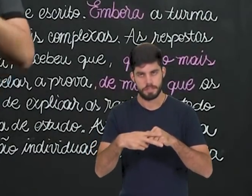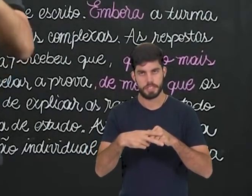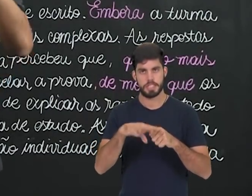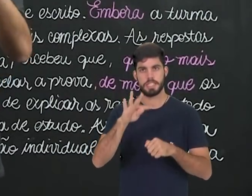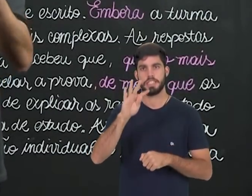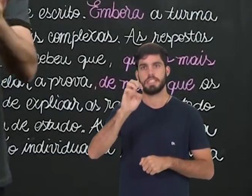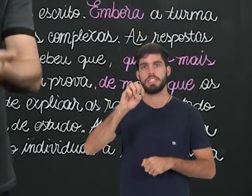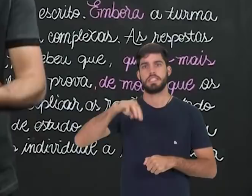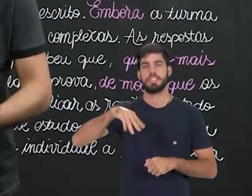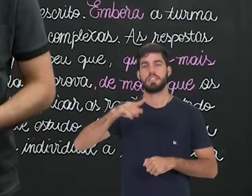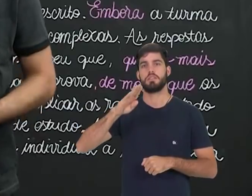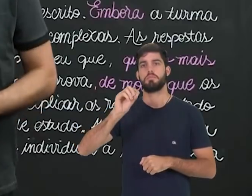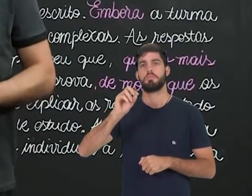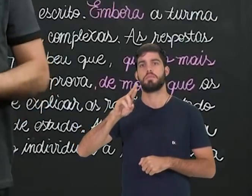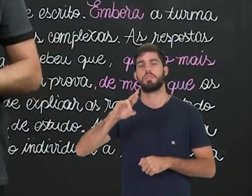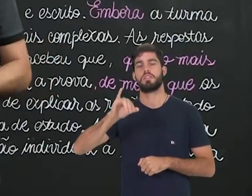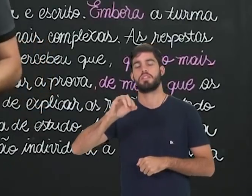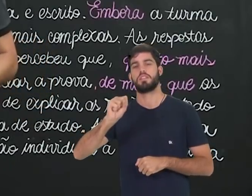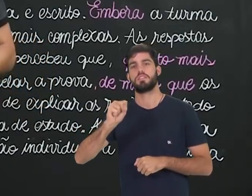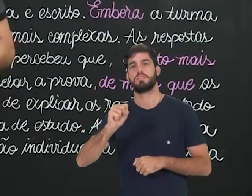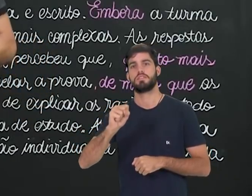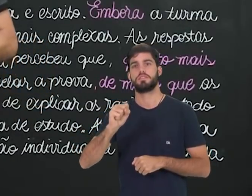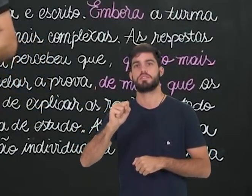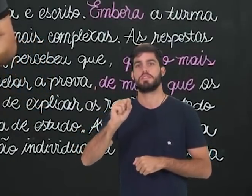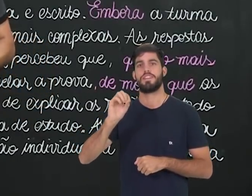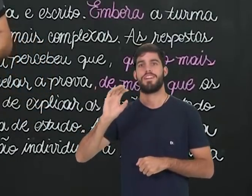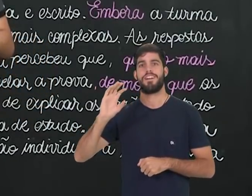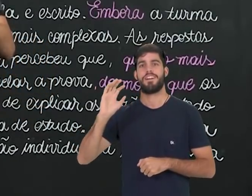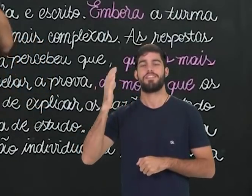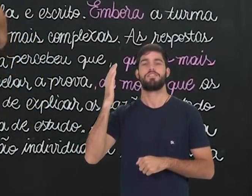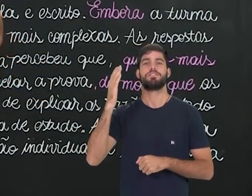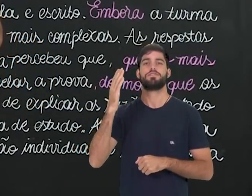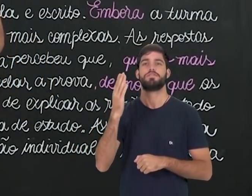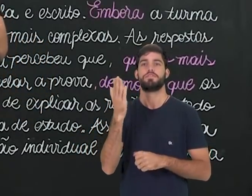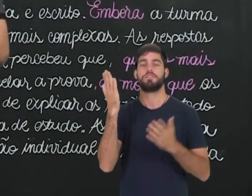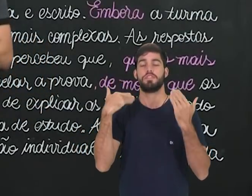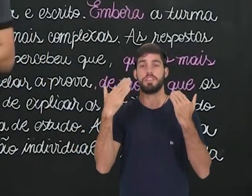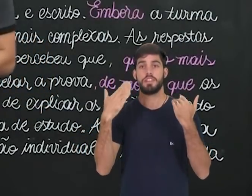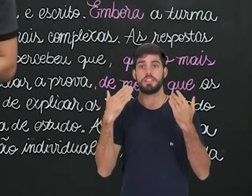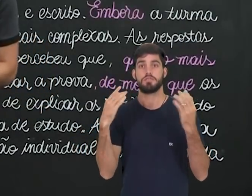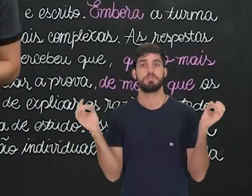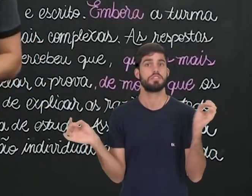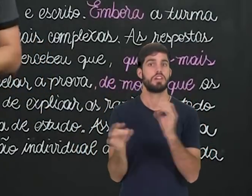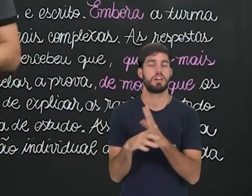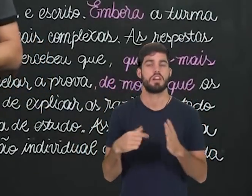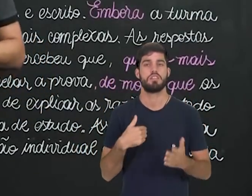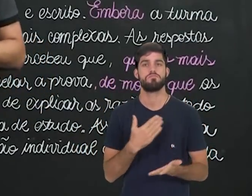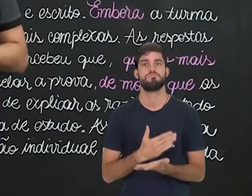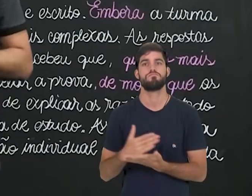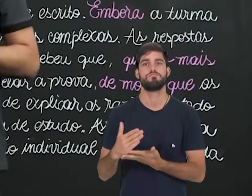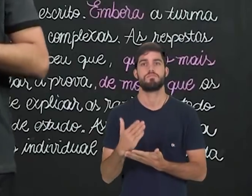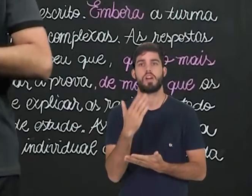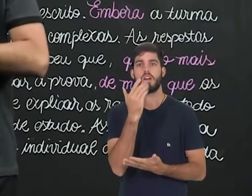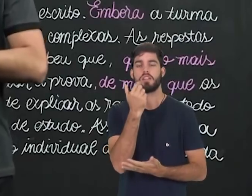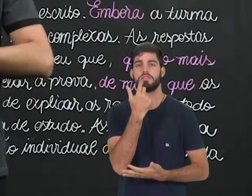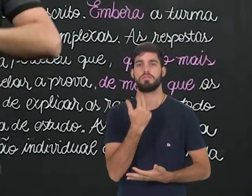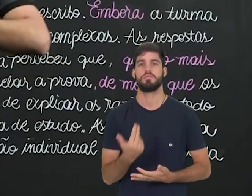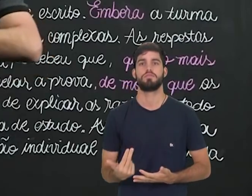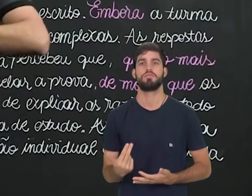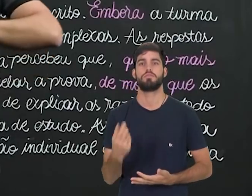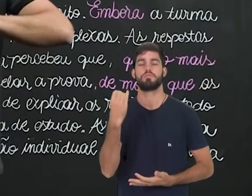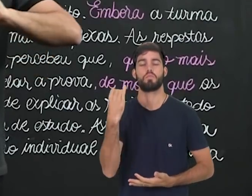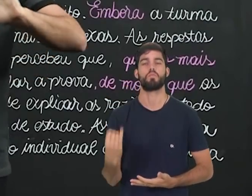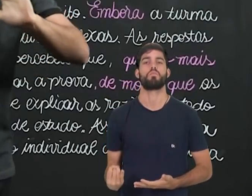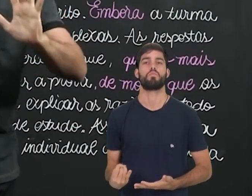tempo. Quando o verão acabar, vou começar uma dieta, ou seja, há uma ideia aí de tempo introduzida pela